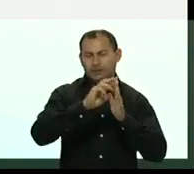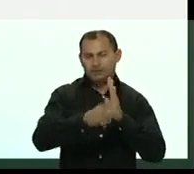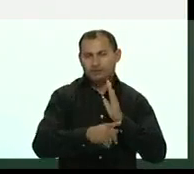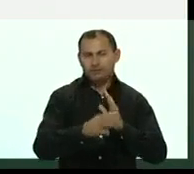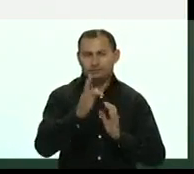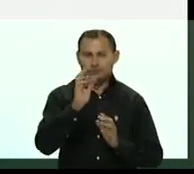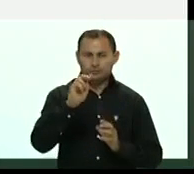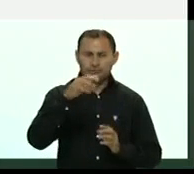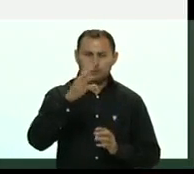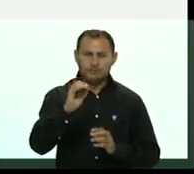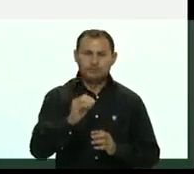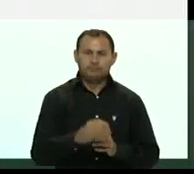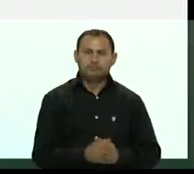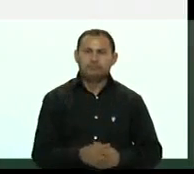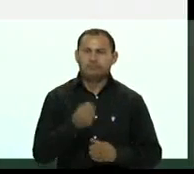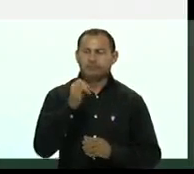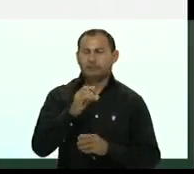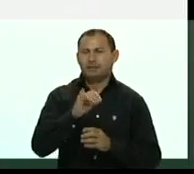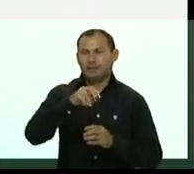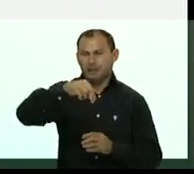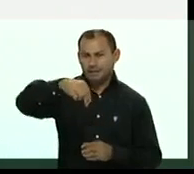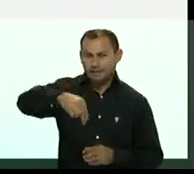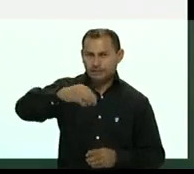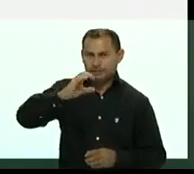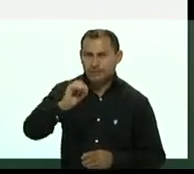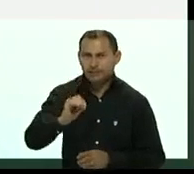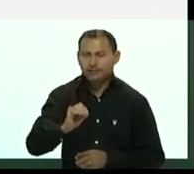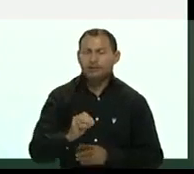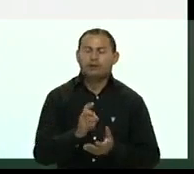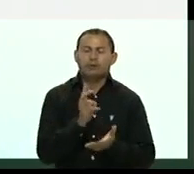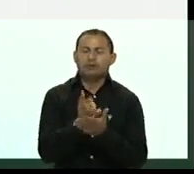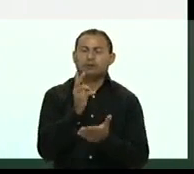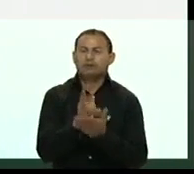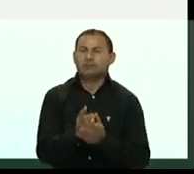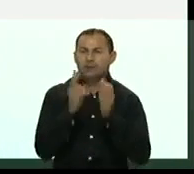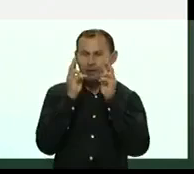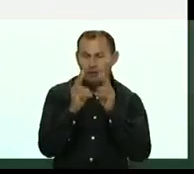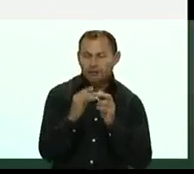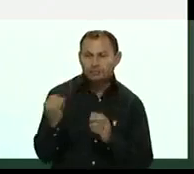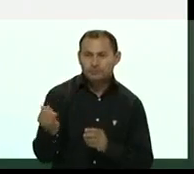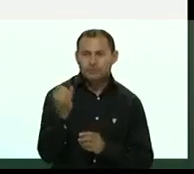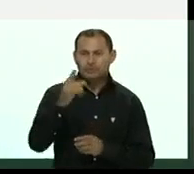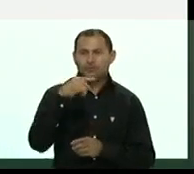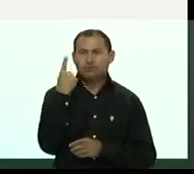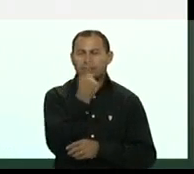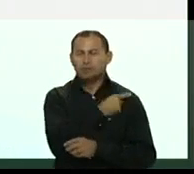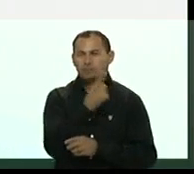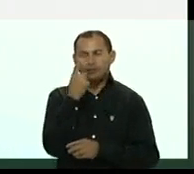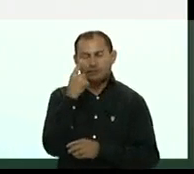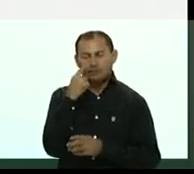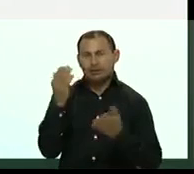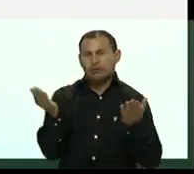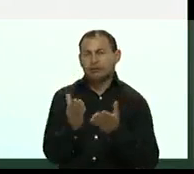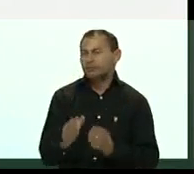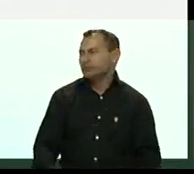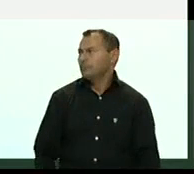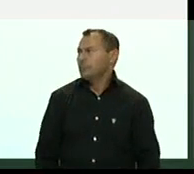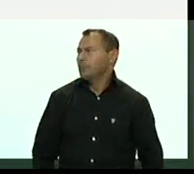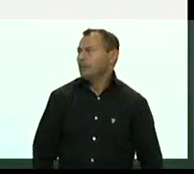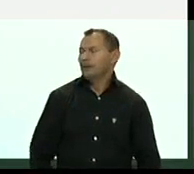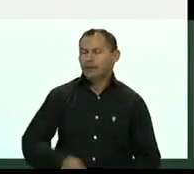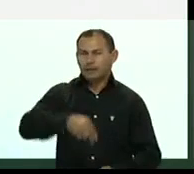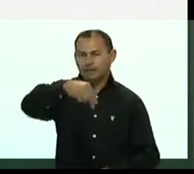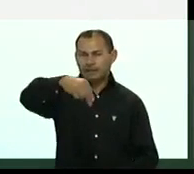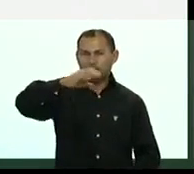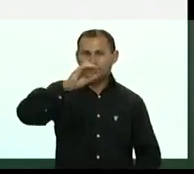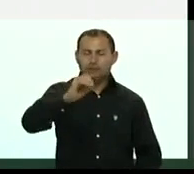dessa função. Se esse N0 é uma constante, olha lá, importante o que nós estamos vendo aqui agora, tá? Se esse